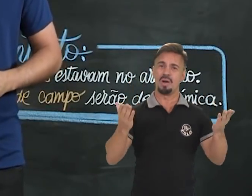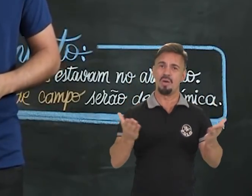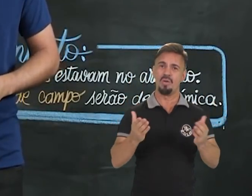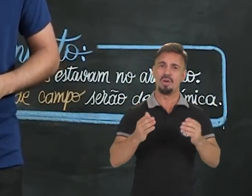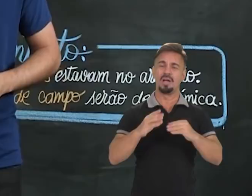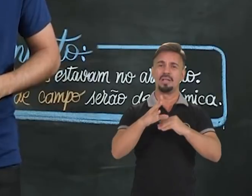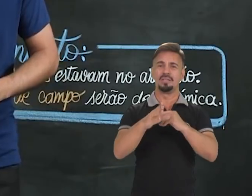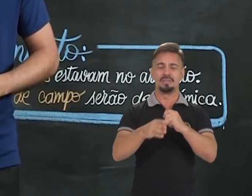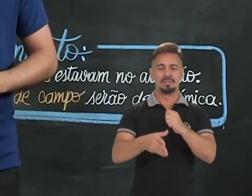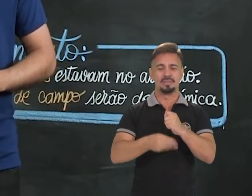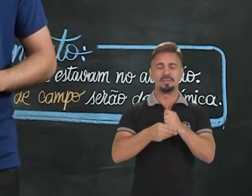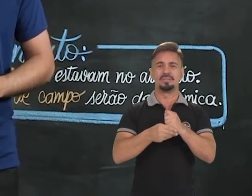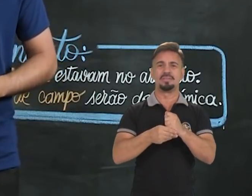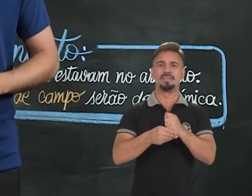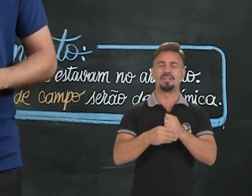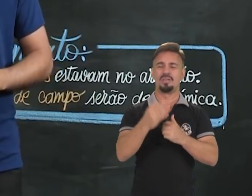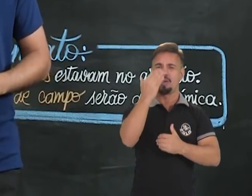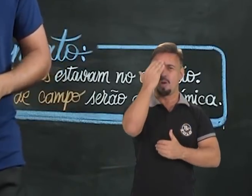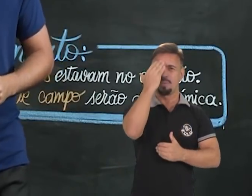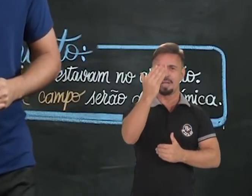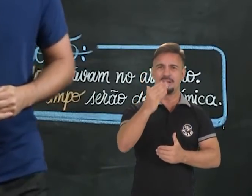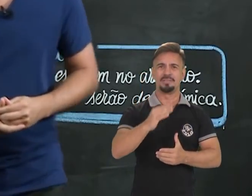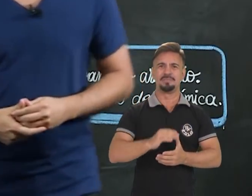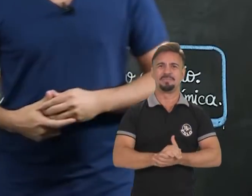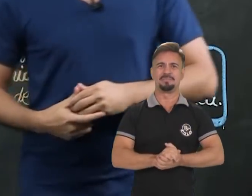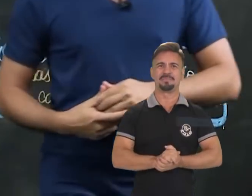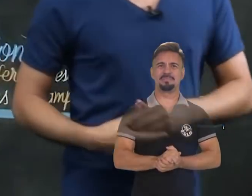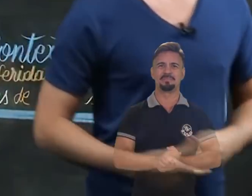hoje, adjunto adnominal. Muito obrigado!